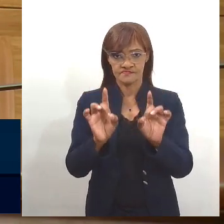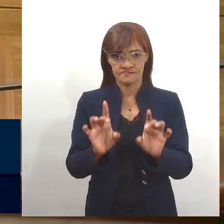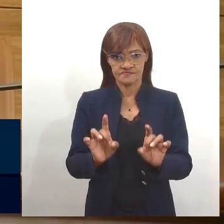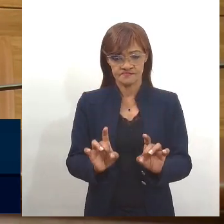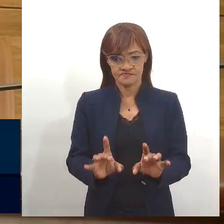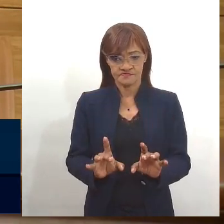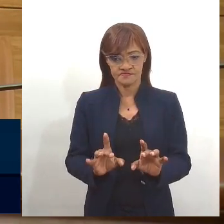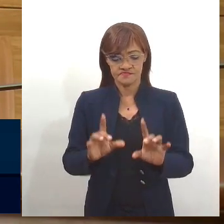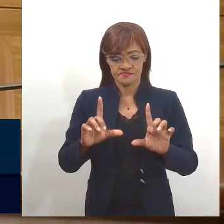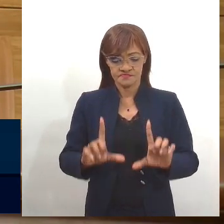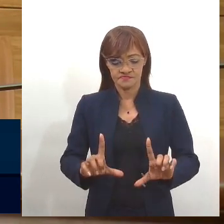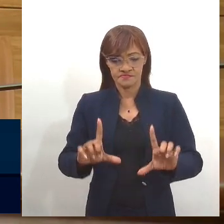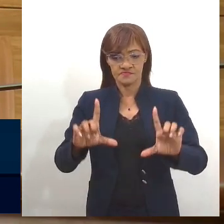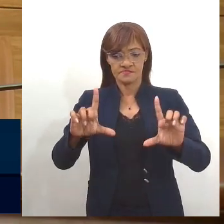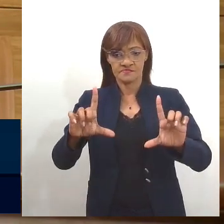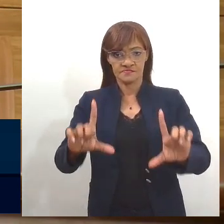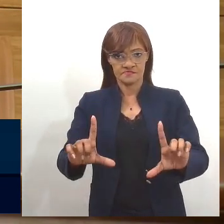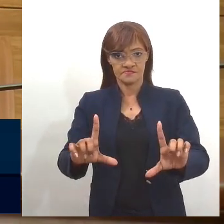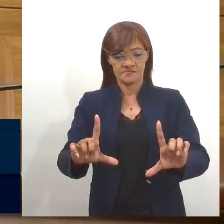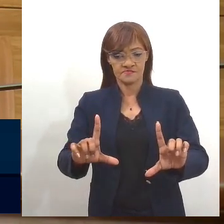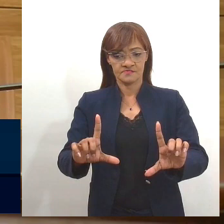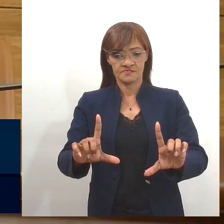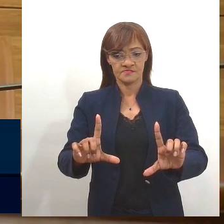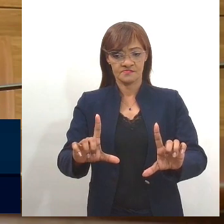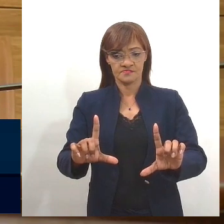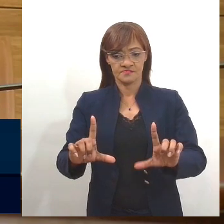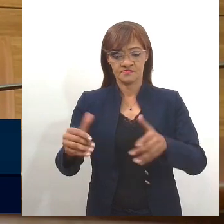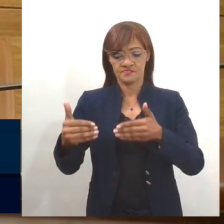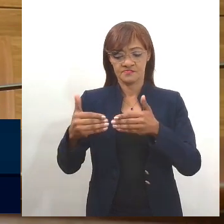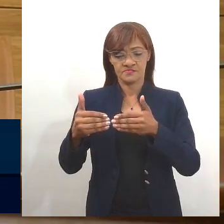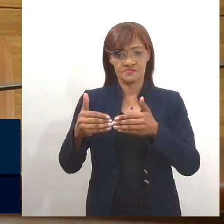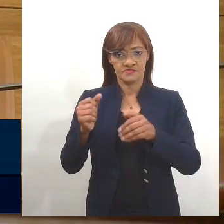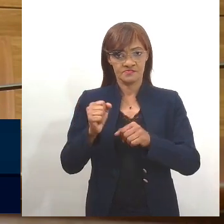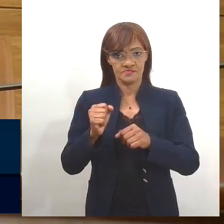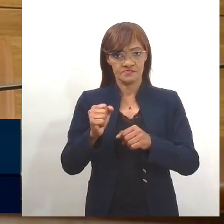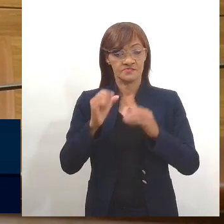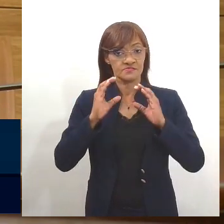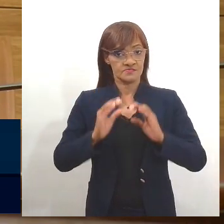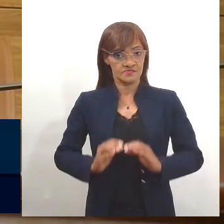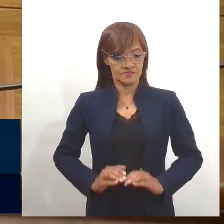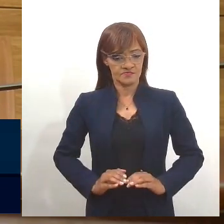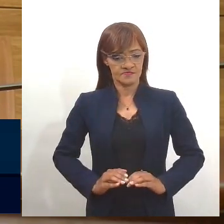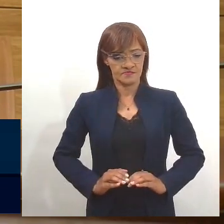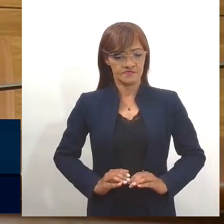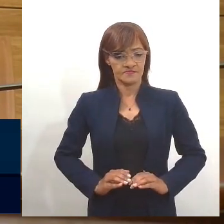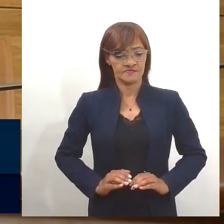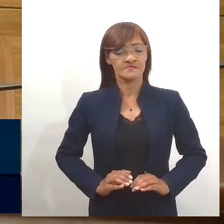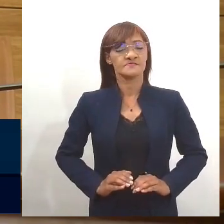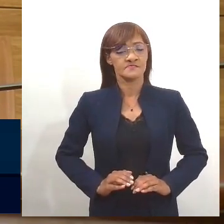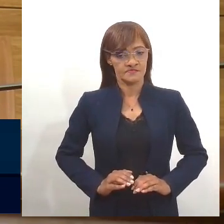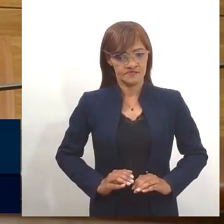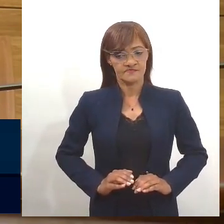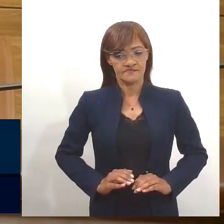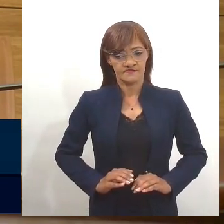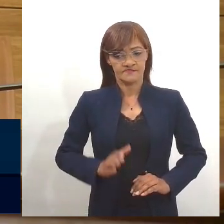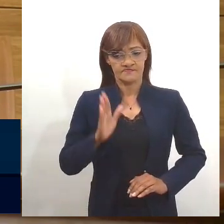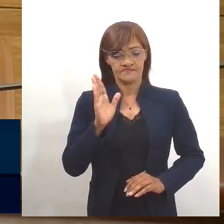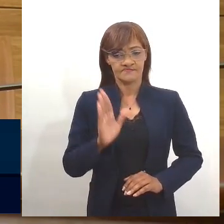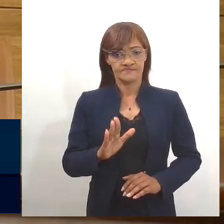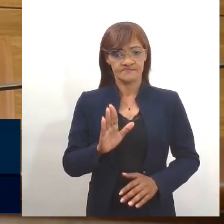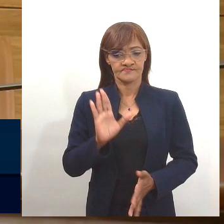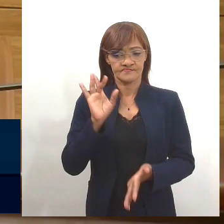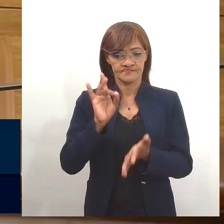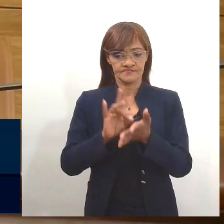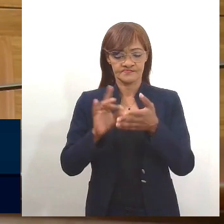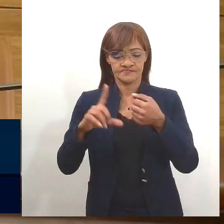título correspondente ao título de cidadania concedido na forma do artigo 1º desta